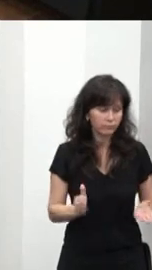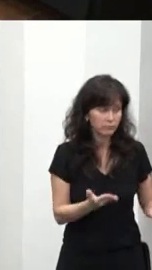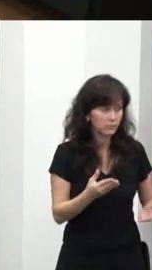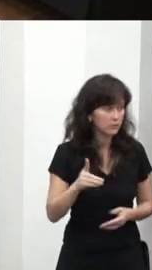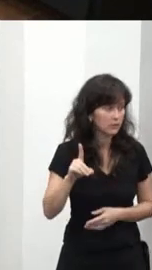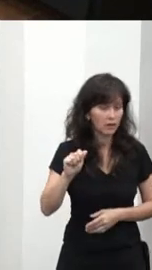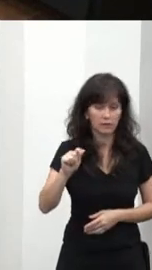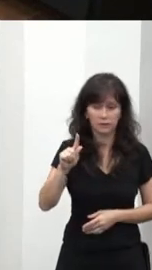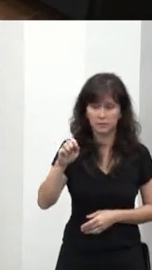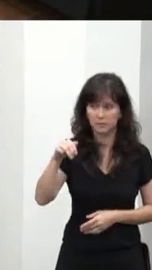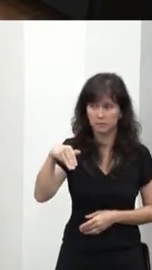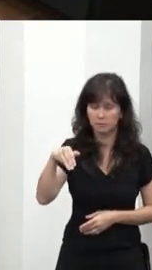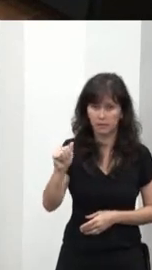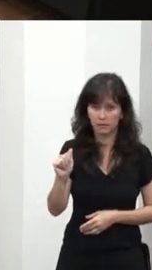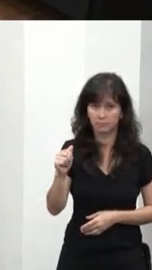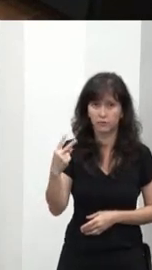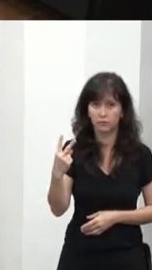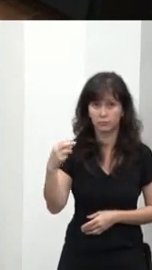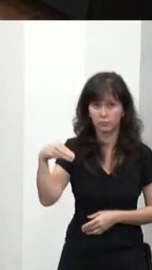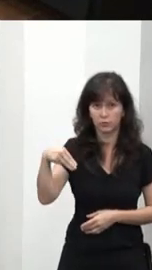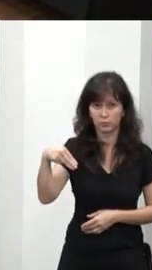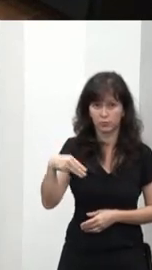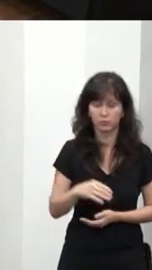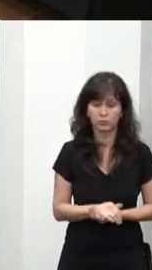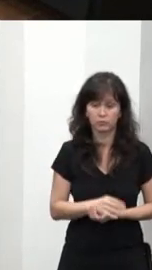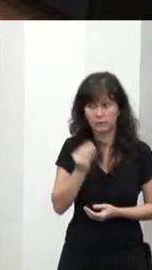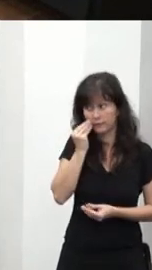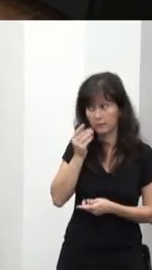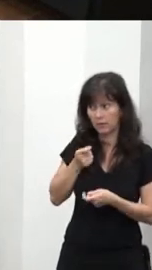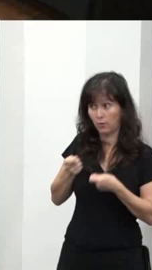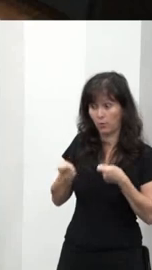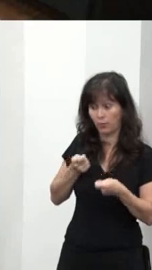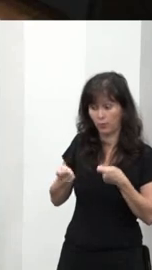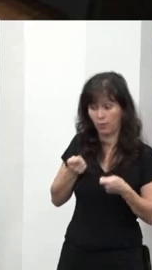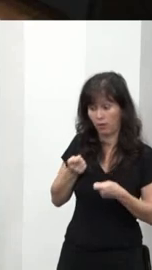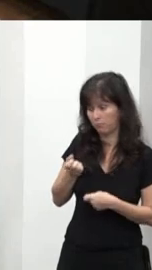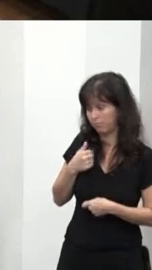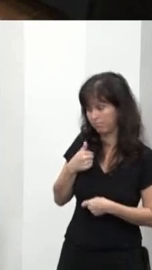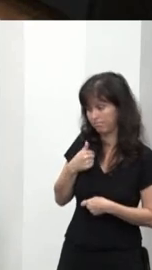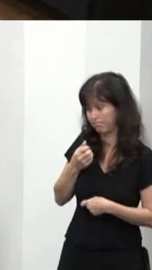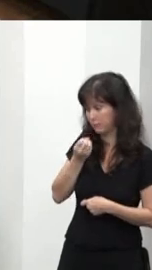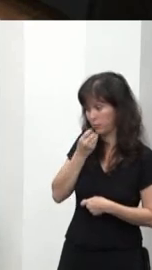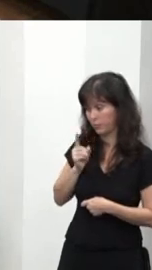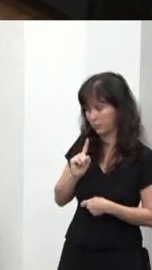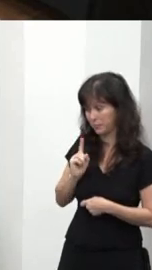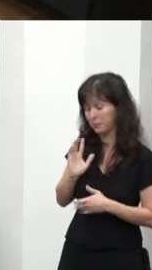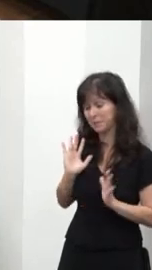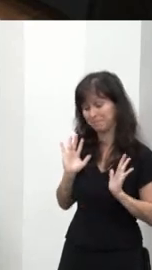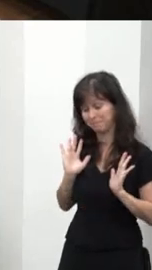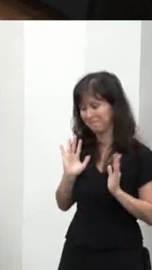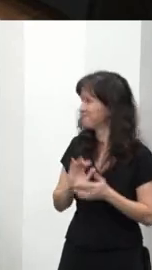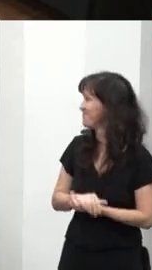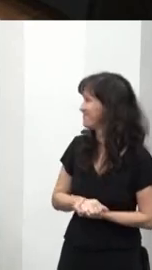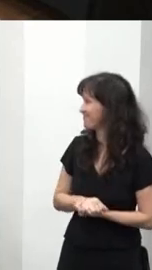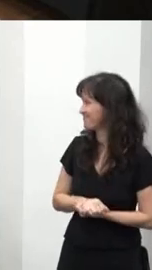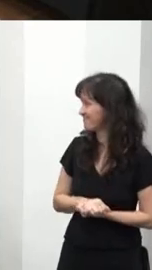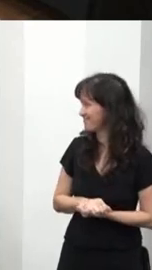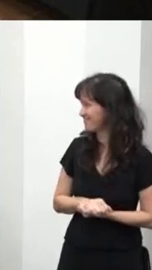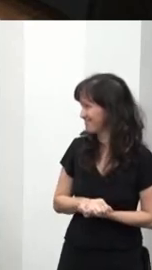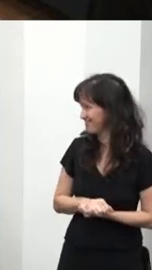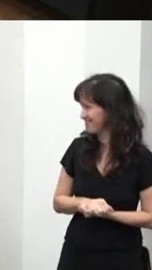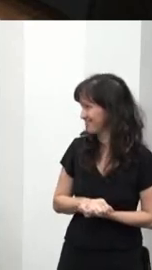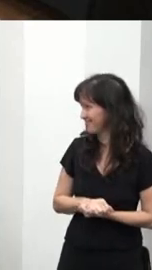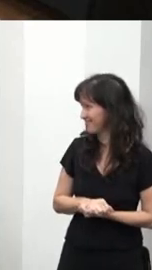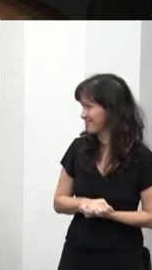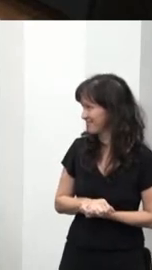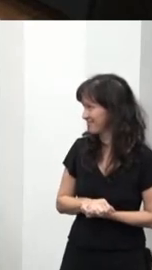dois minutos eu vou tentar controlar tá não sou muito bom nisso mas não conte